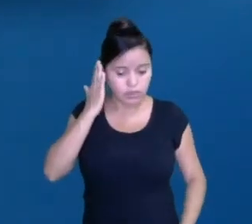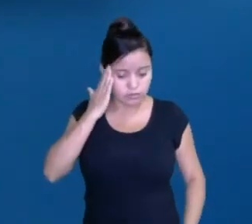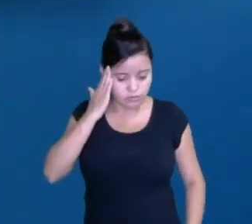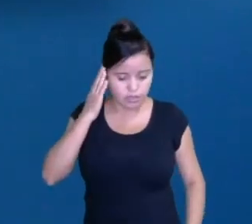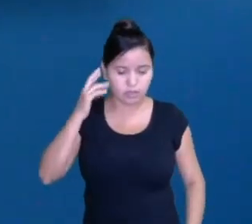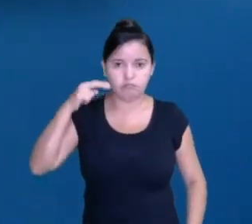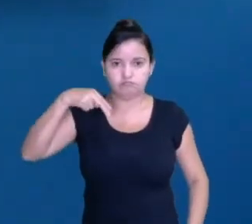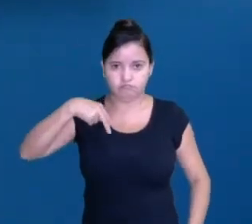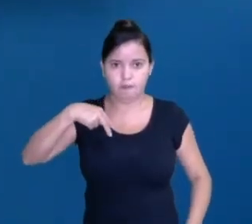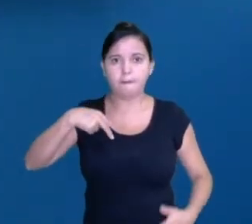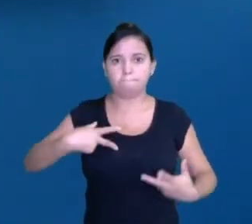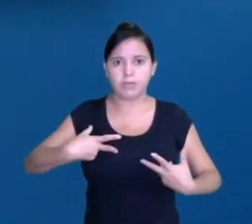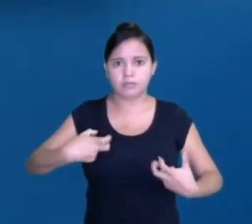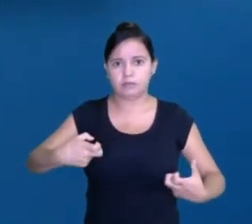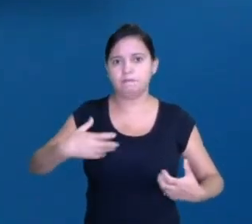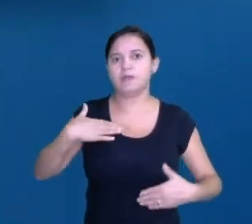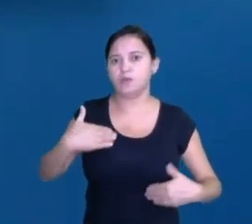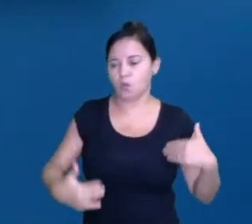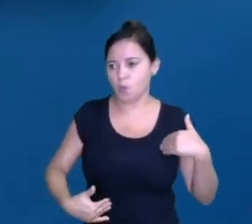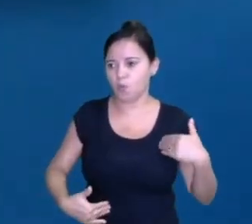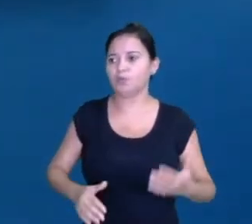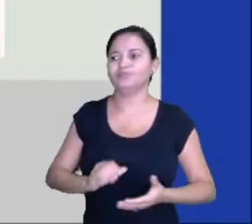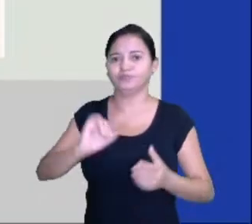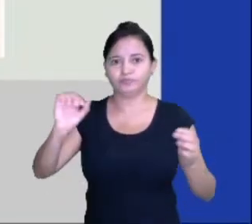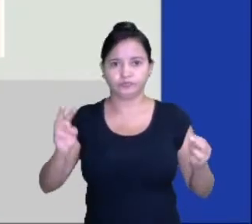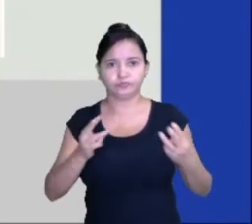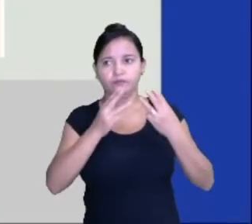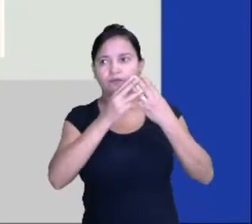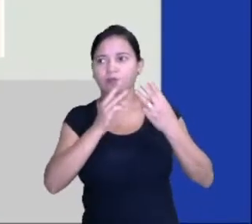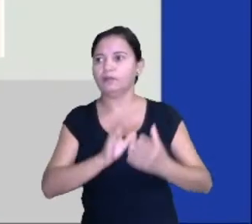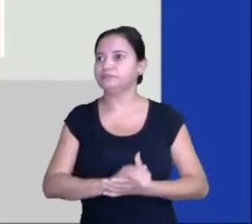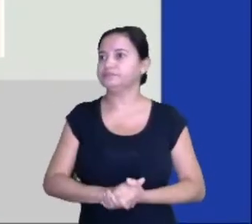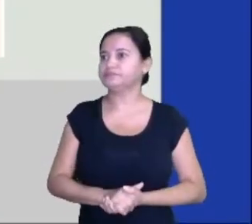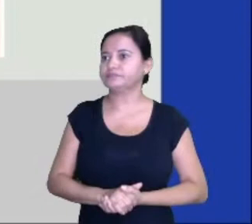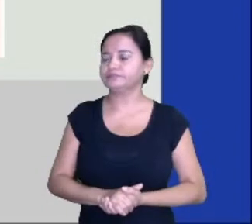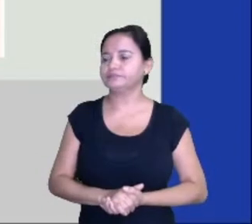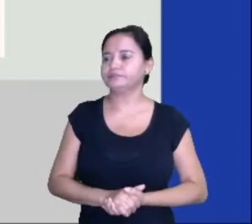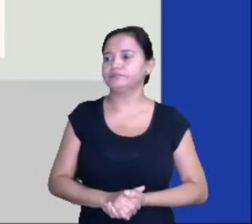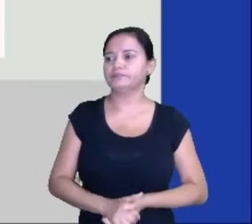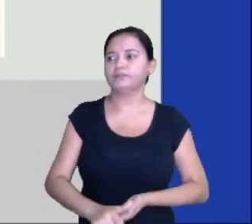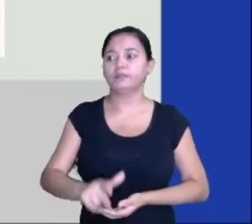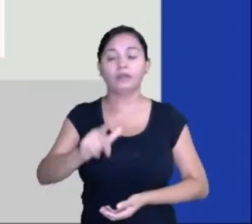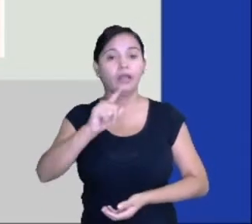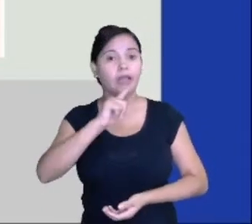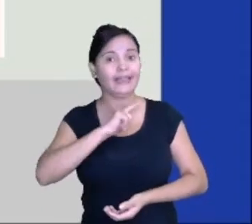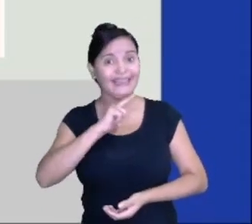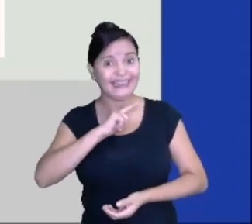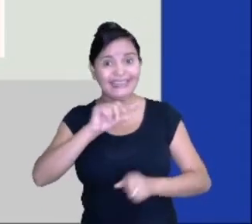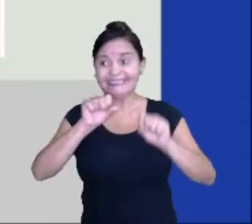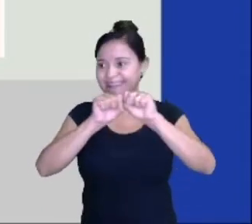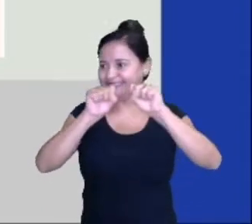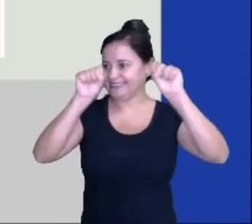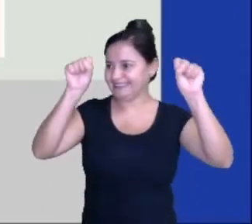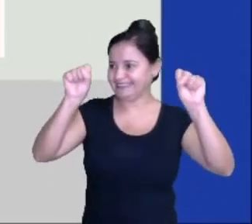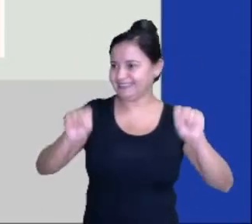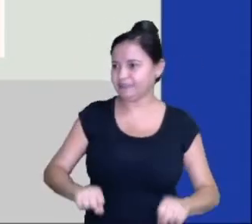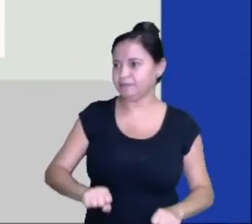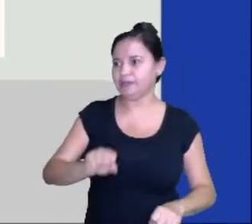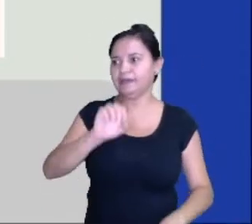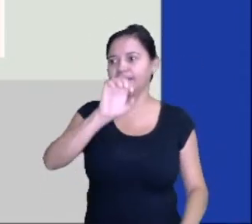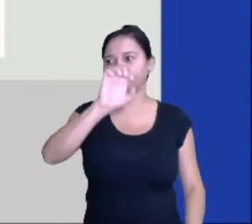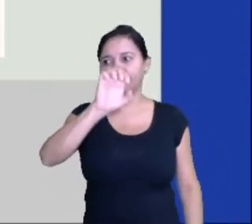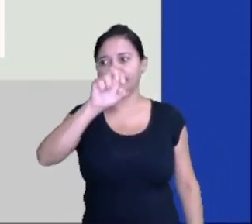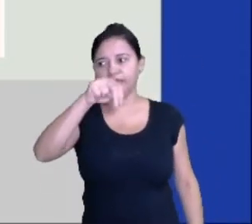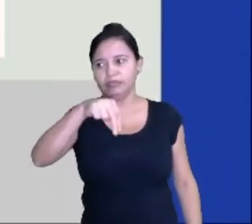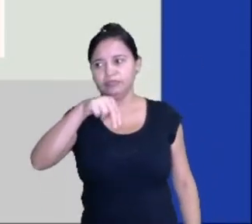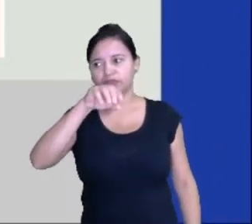tudo a ver com isso. Por favor, produção, nosso próximo slide. E aí vem o sistema endócrino, né, propriamente disso, falando da glândula feminina, aqueles hormônios que a gente acabou de falar.